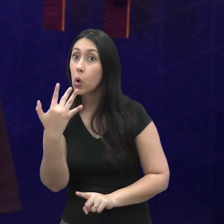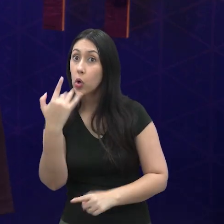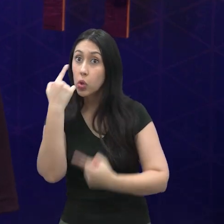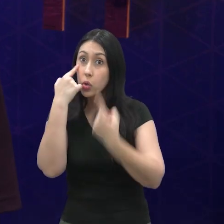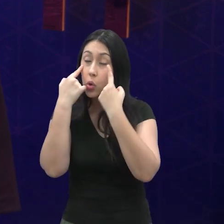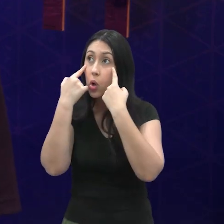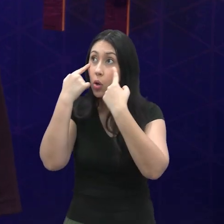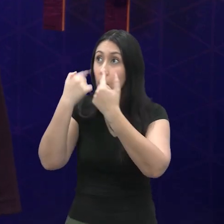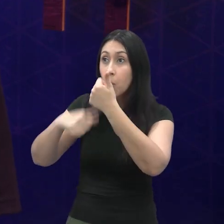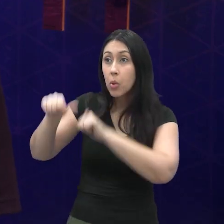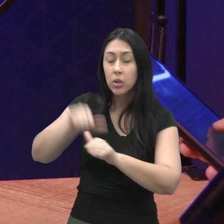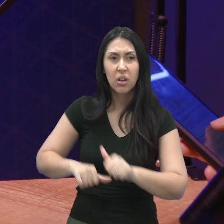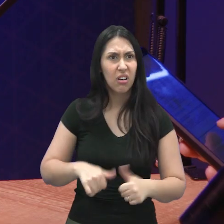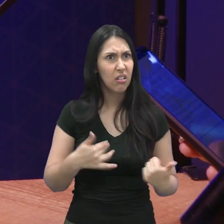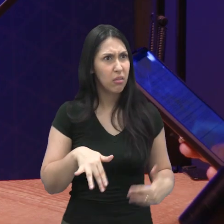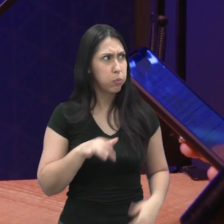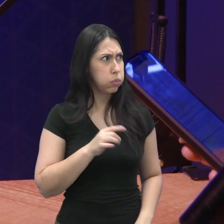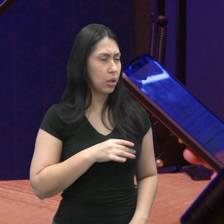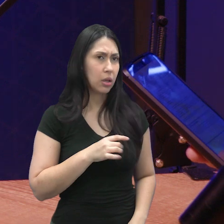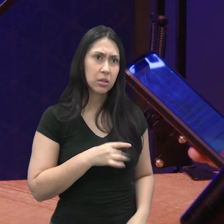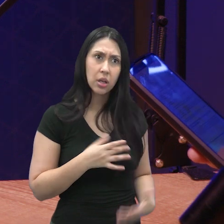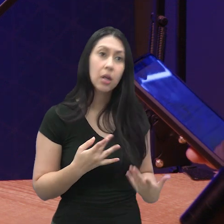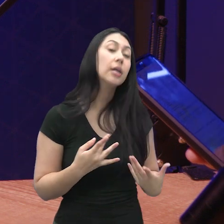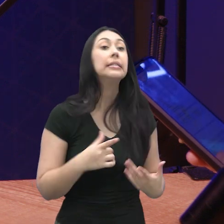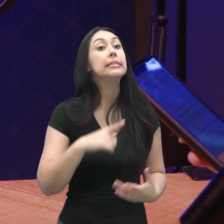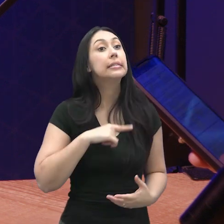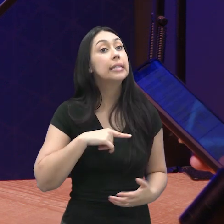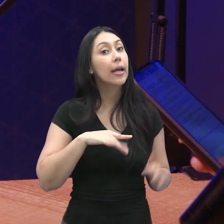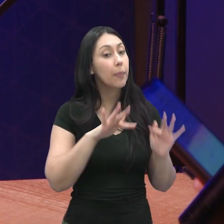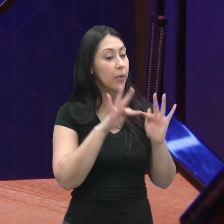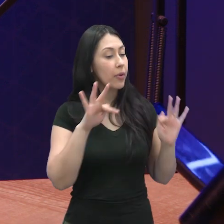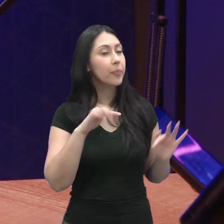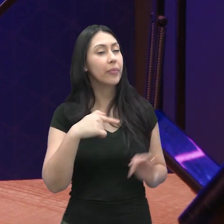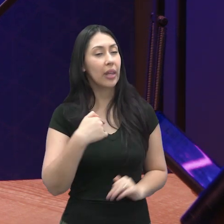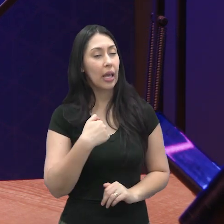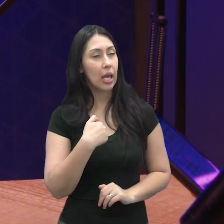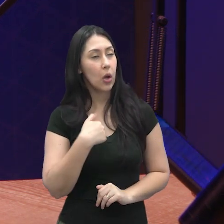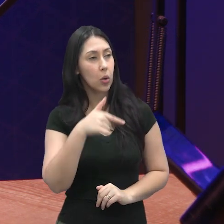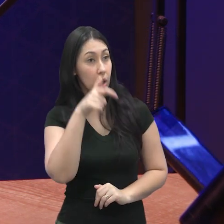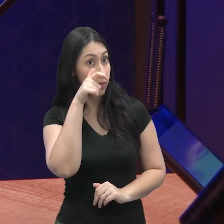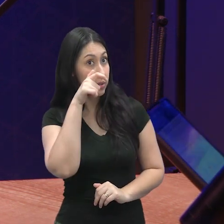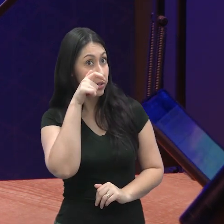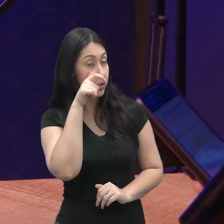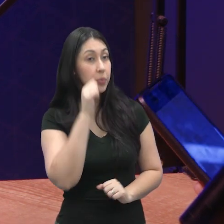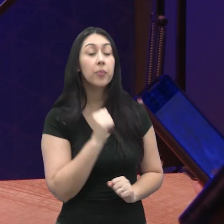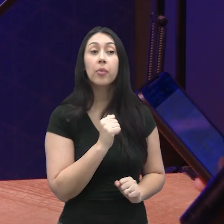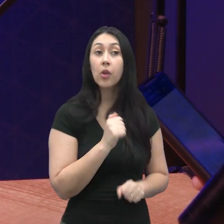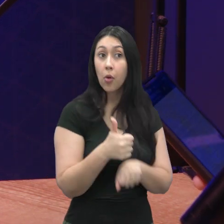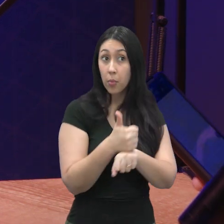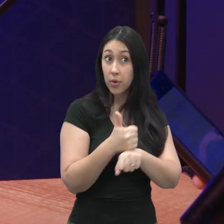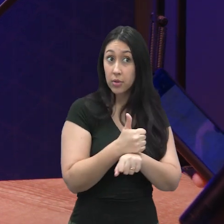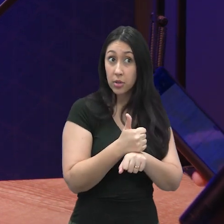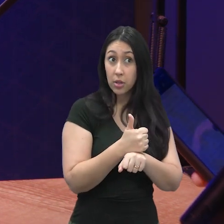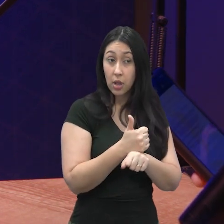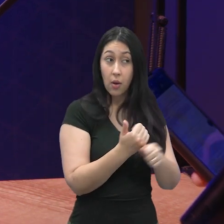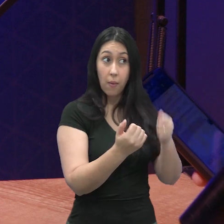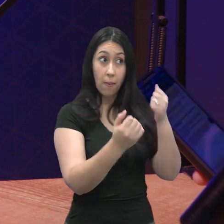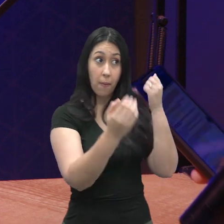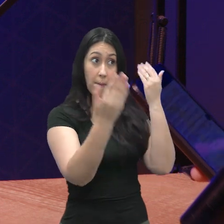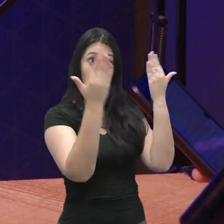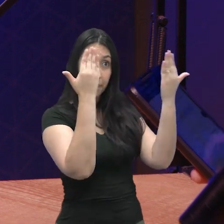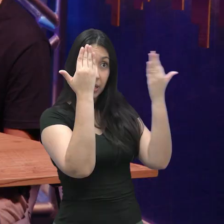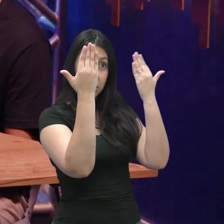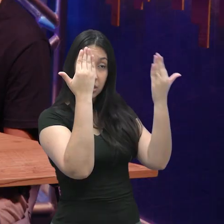olhos. Isso é assustador, né? Só para citar aqui, Samu, tem uma frase, eu estava assistindo um psicanalista comentando